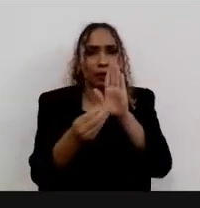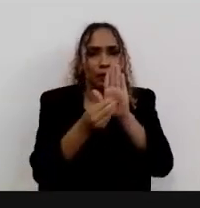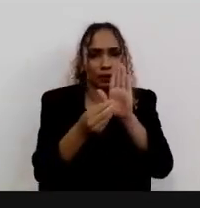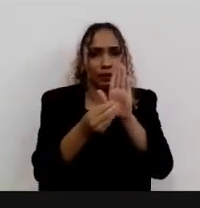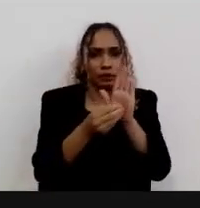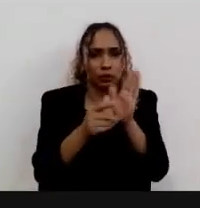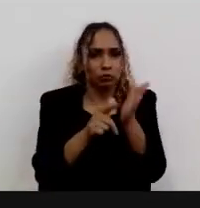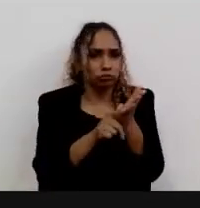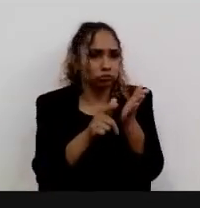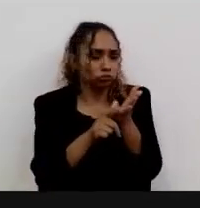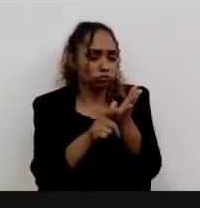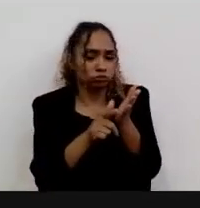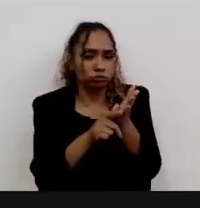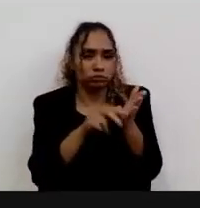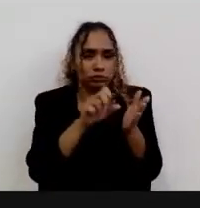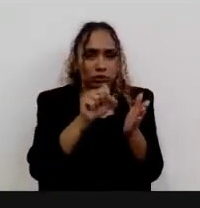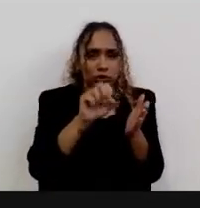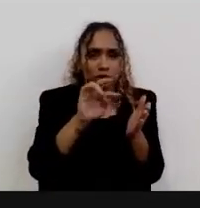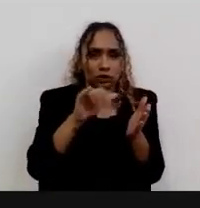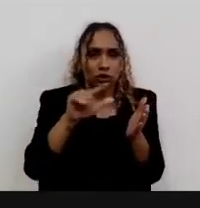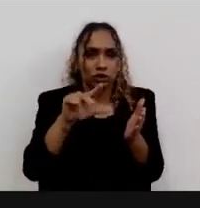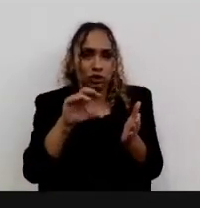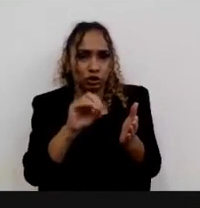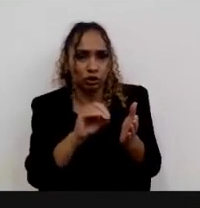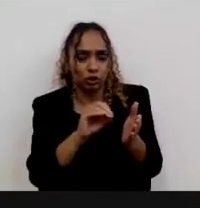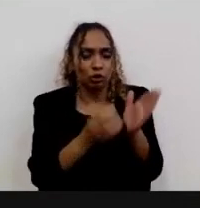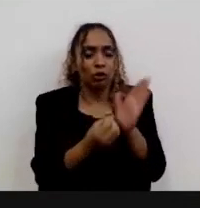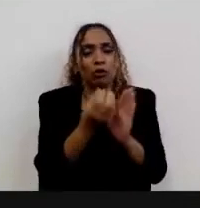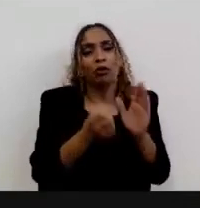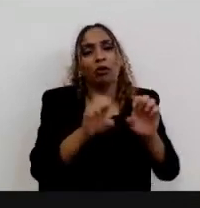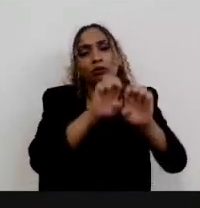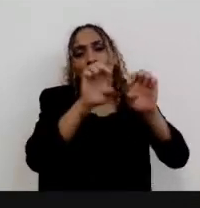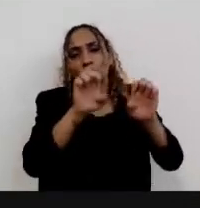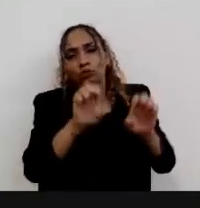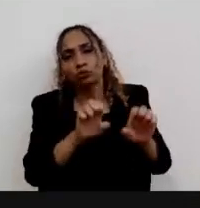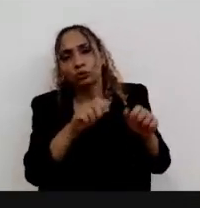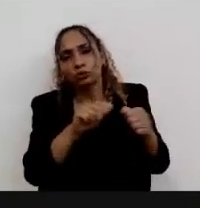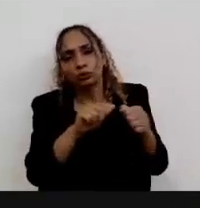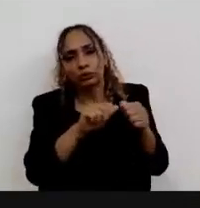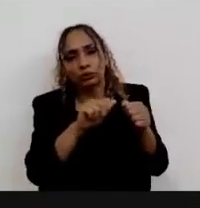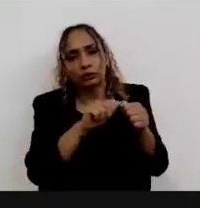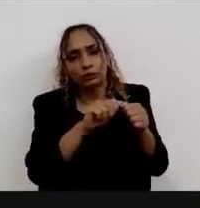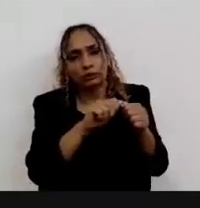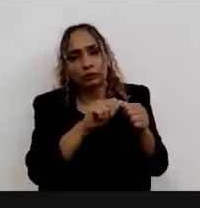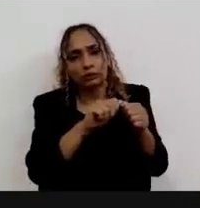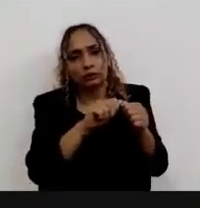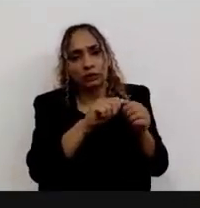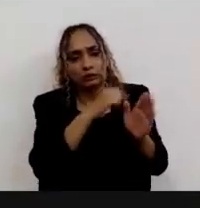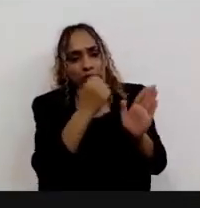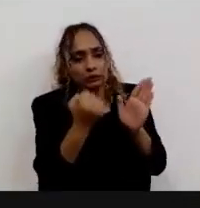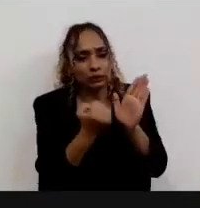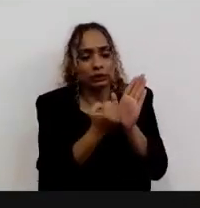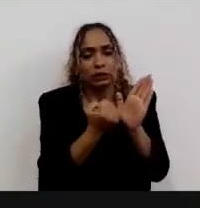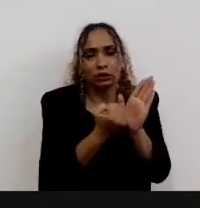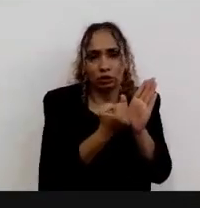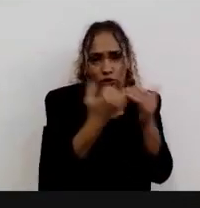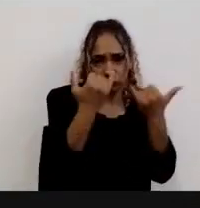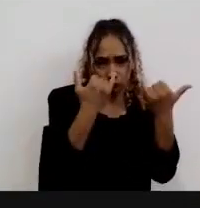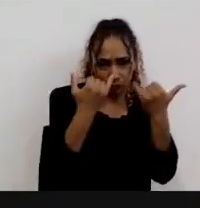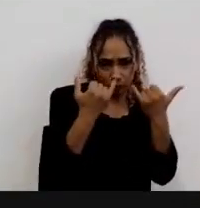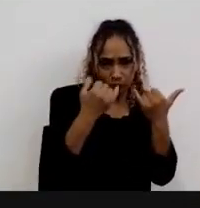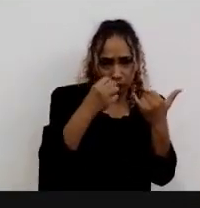estilo, né? E aí ele fala que o objetivo é elaborar um modelo para a conversão de registros de distintos padrões de